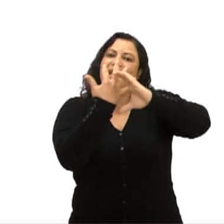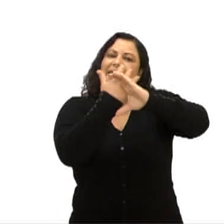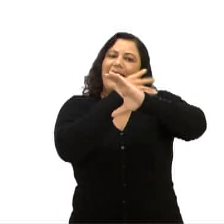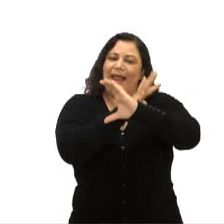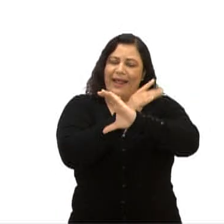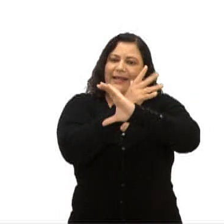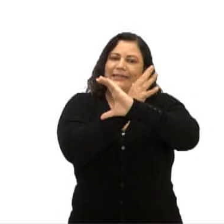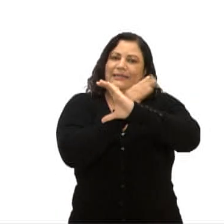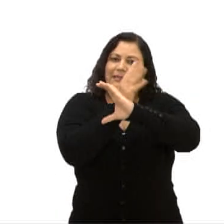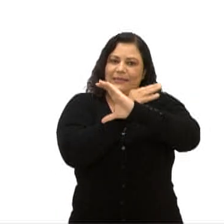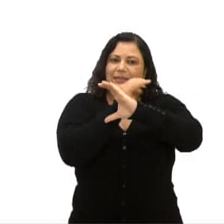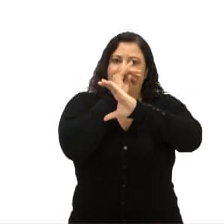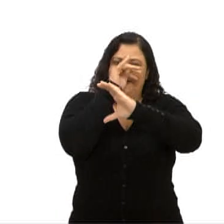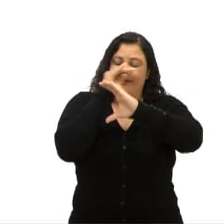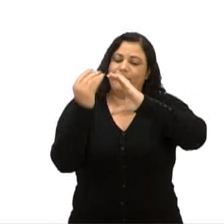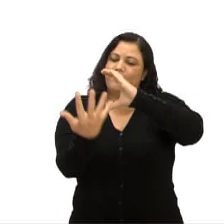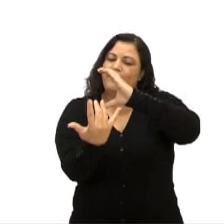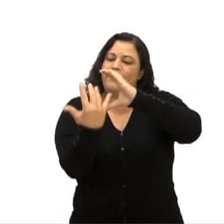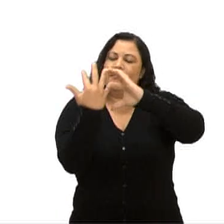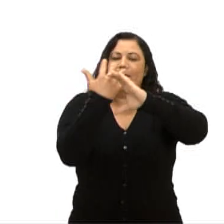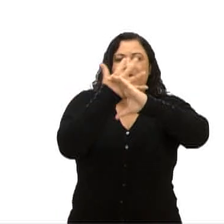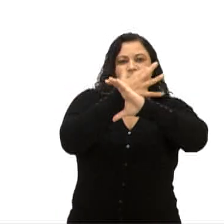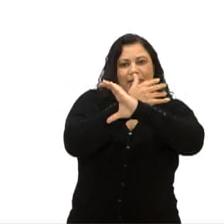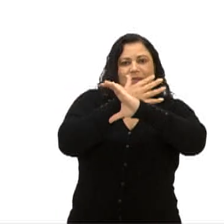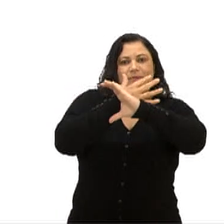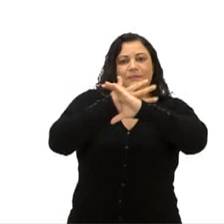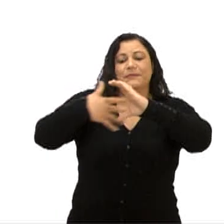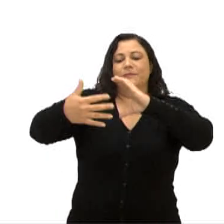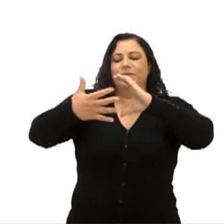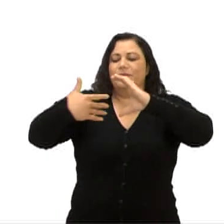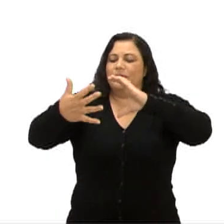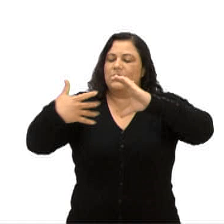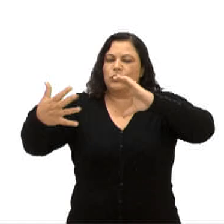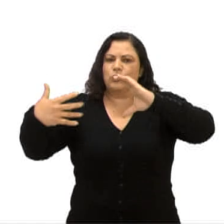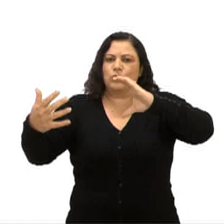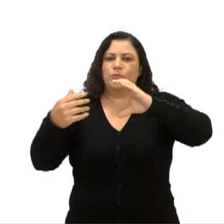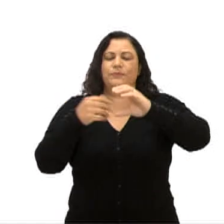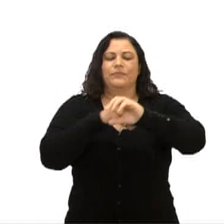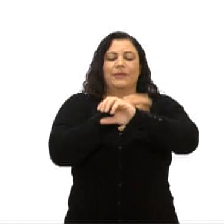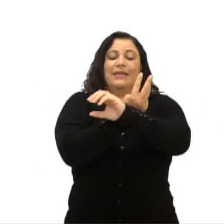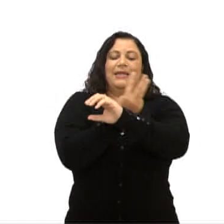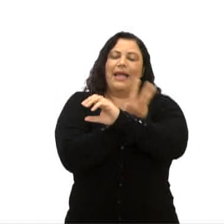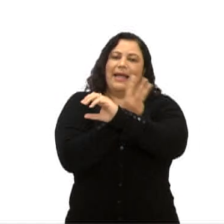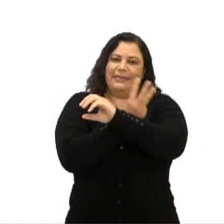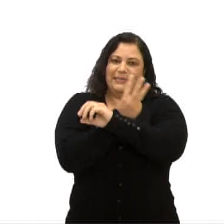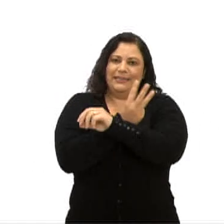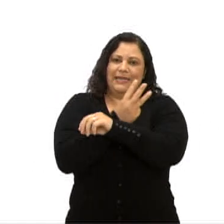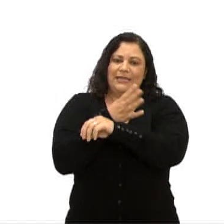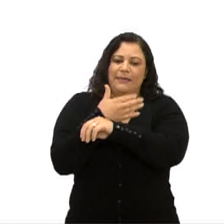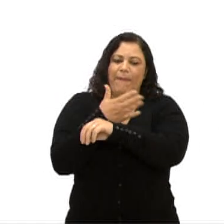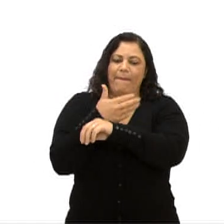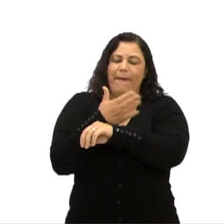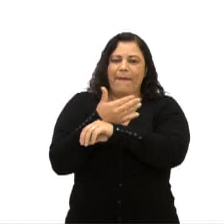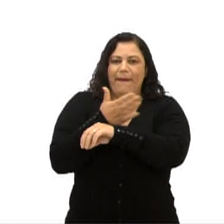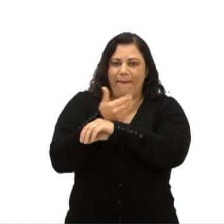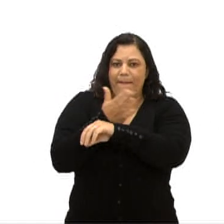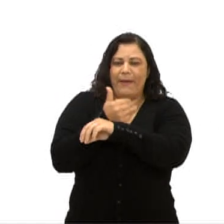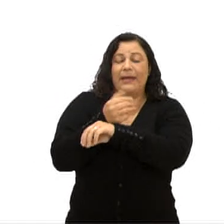do ar atingem a membrana timpânica, ela vibra esses 3 ossinhos. Quem?